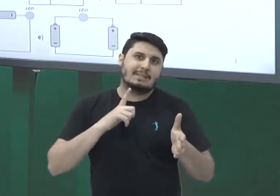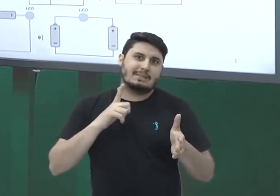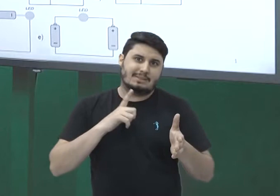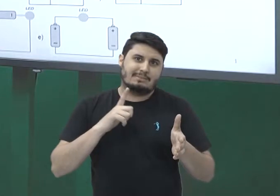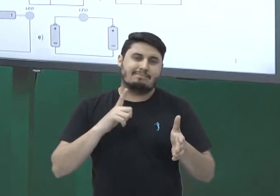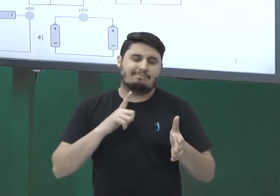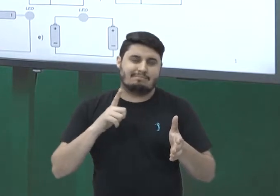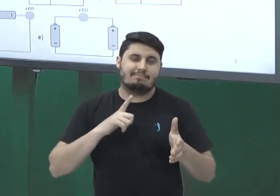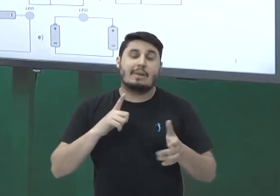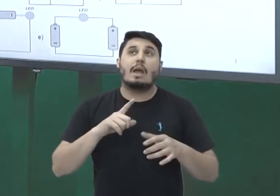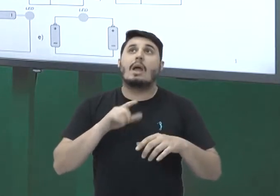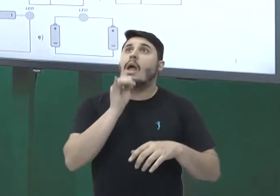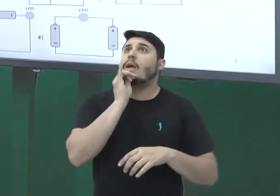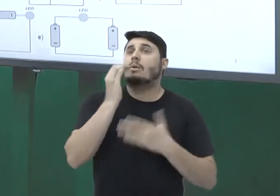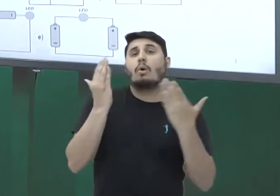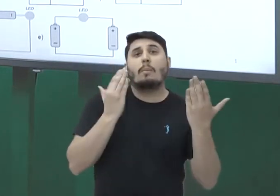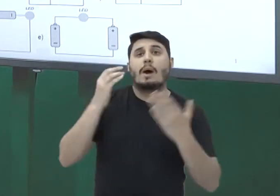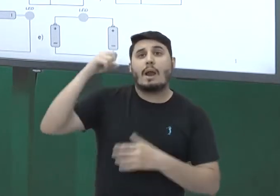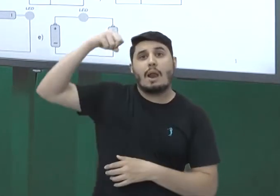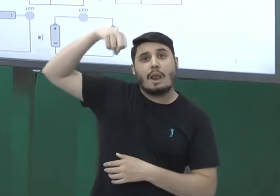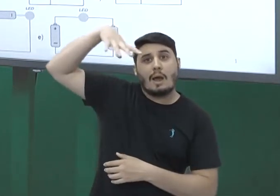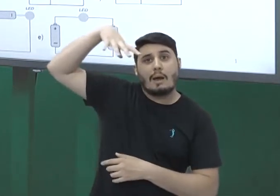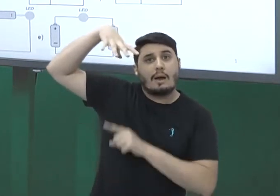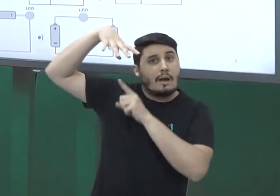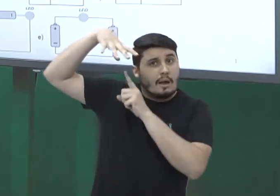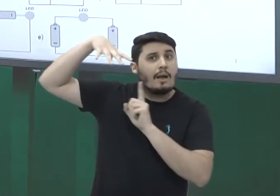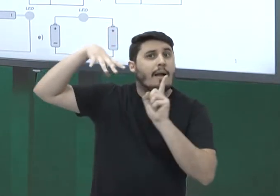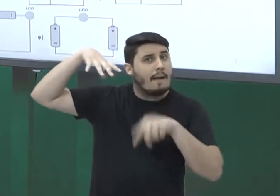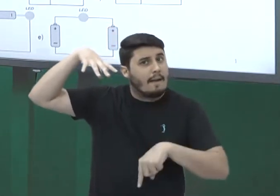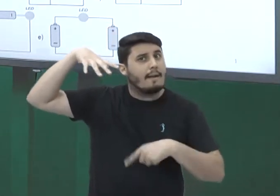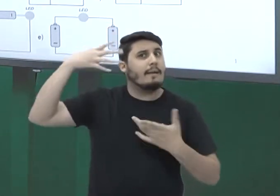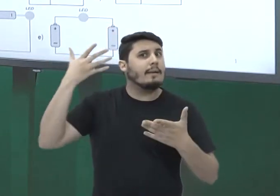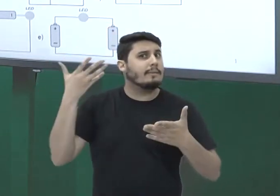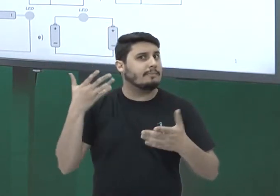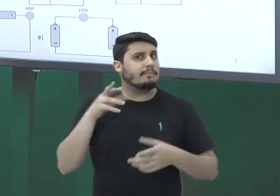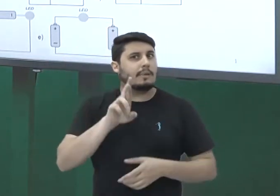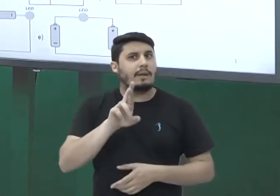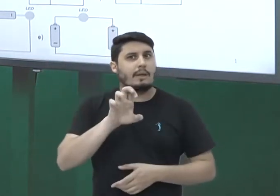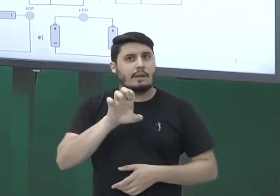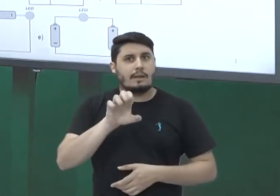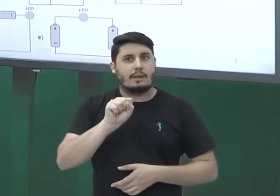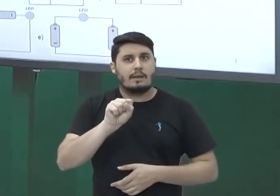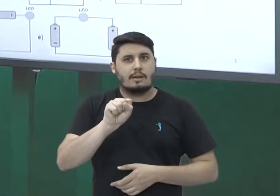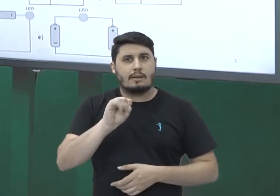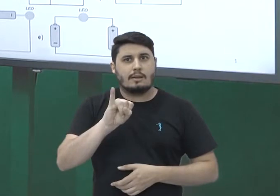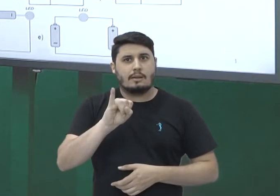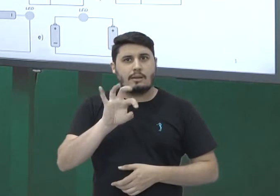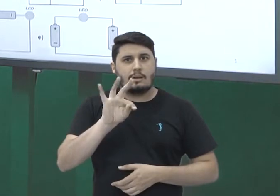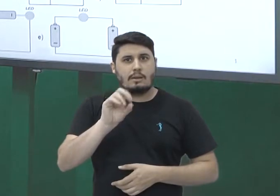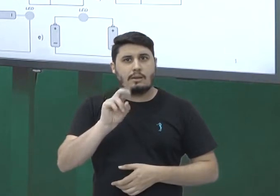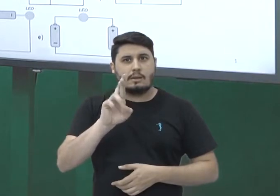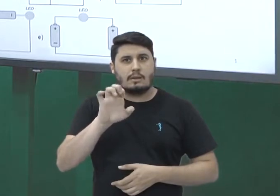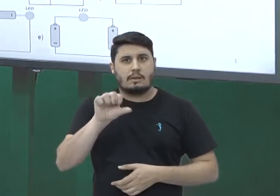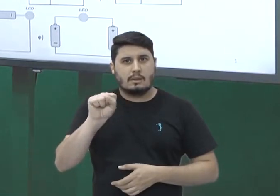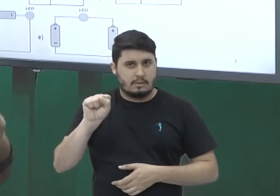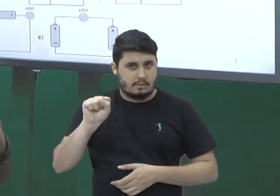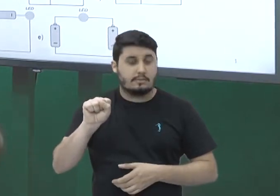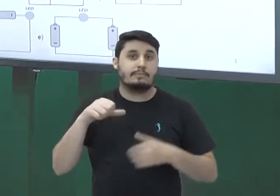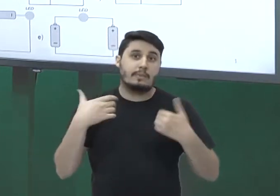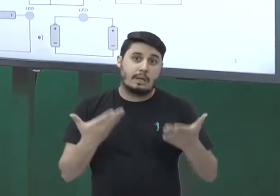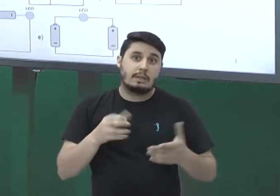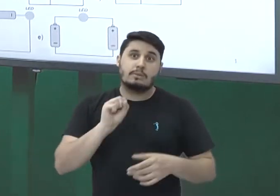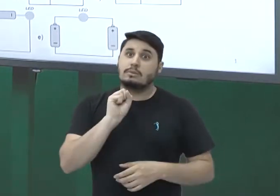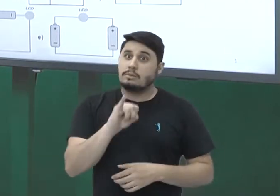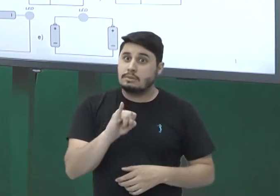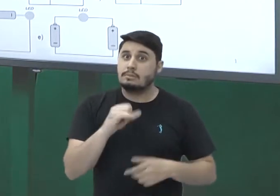resistores quando a gente vai simplificar um circuito elétrico. Tá bem? E aí, para que a gente tenha, então, a passagem